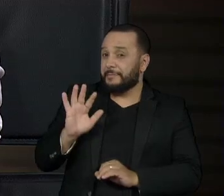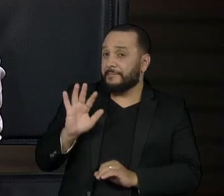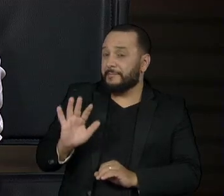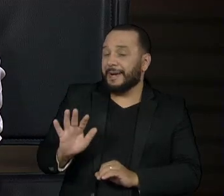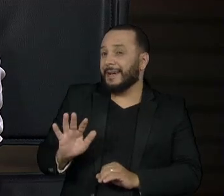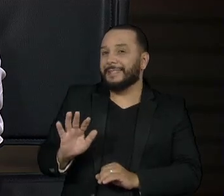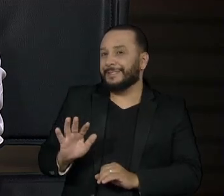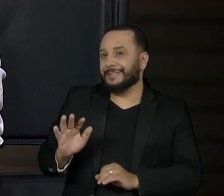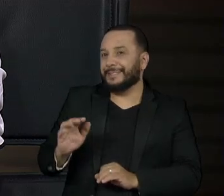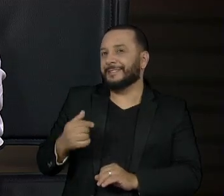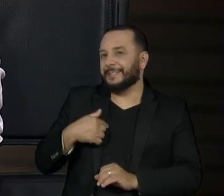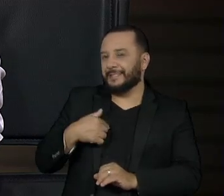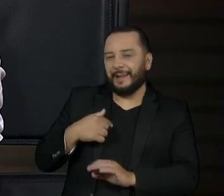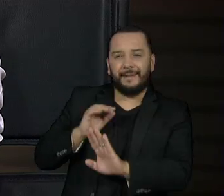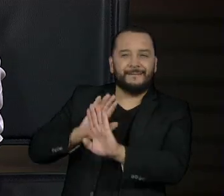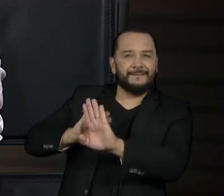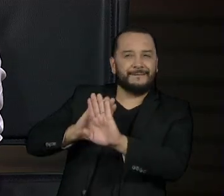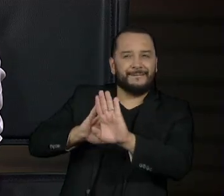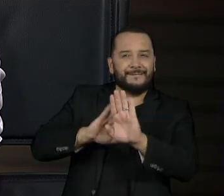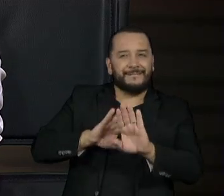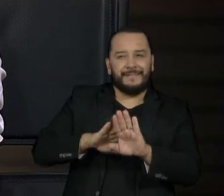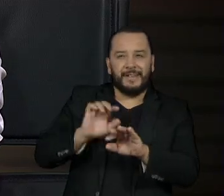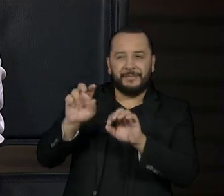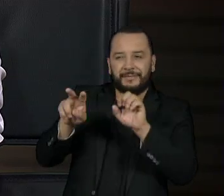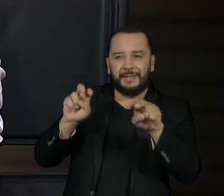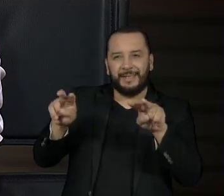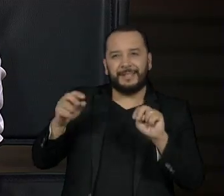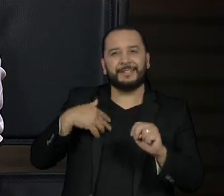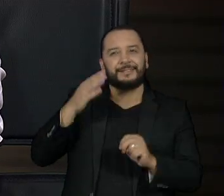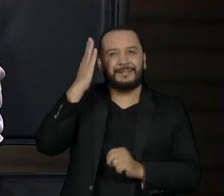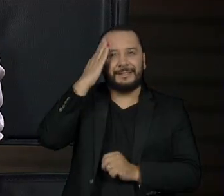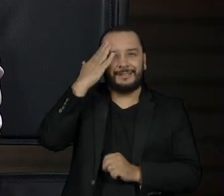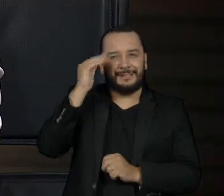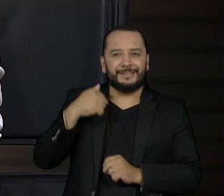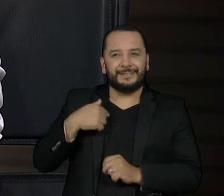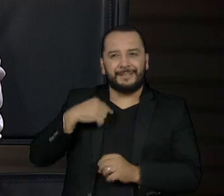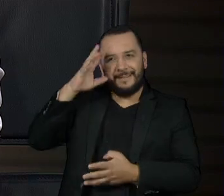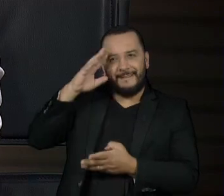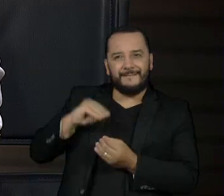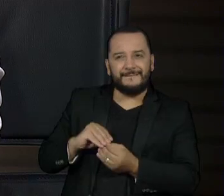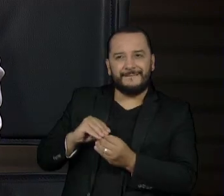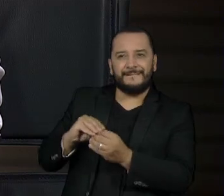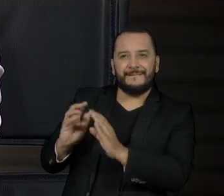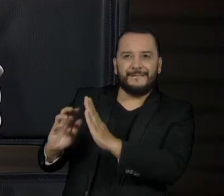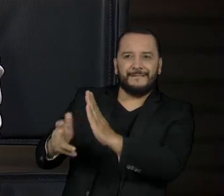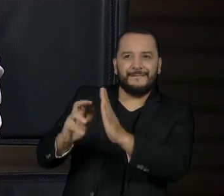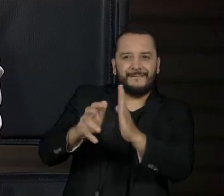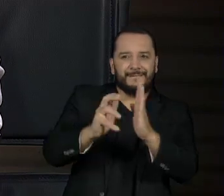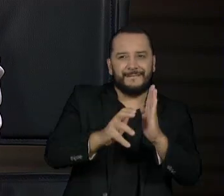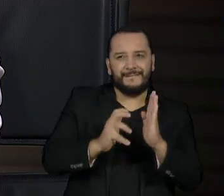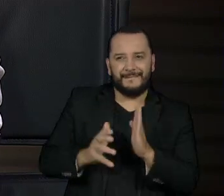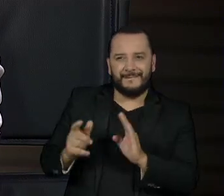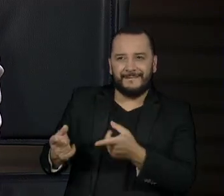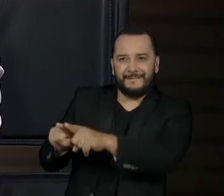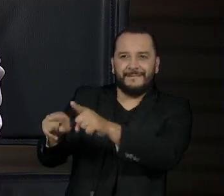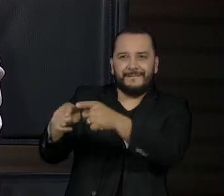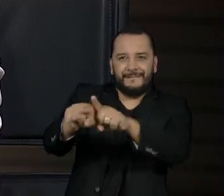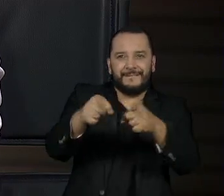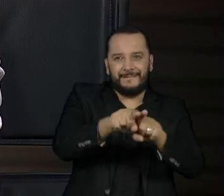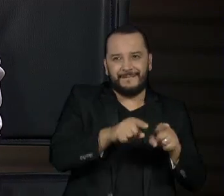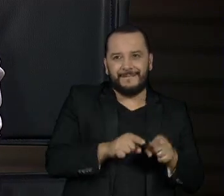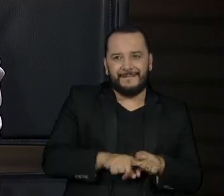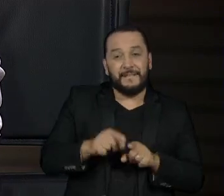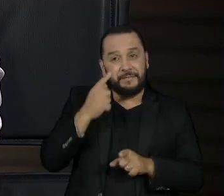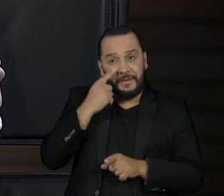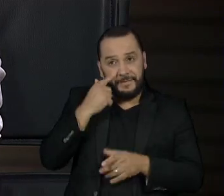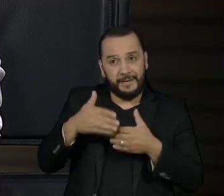com quem, mas a gente já viu alguns ensaios, né, que podem render já esses frutos que vão ser anunciados